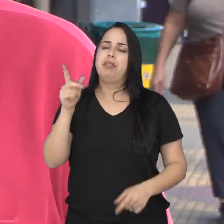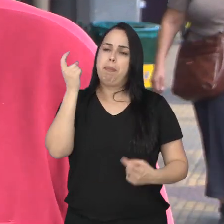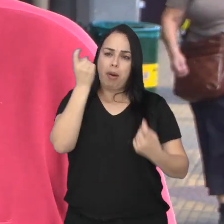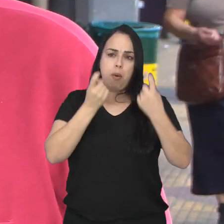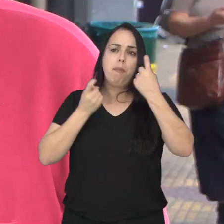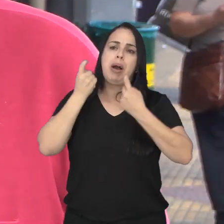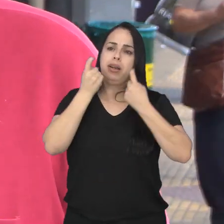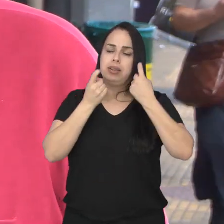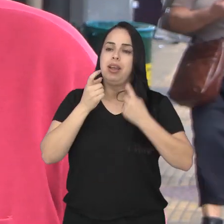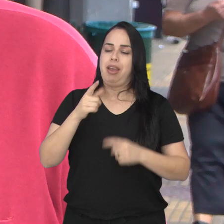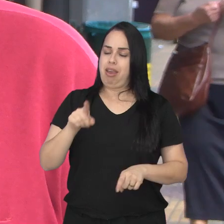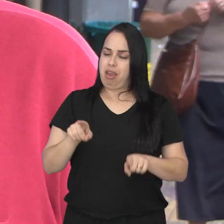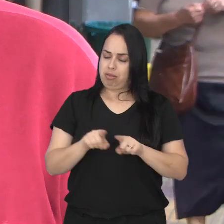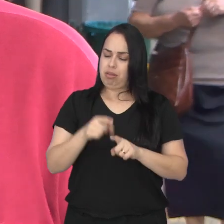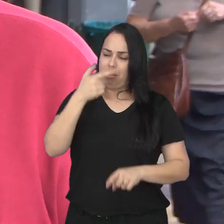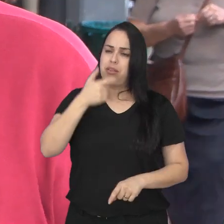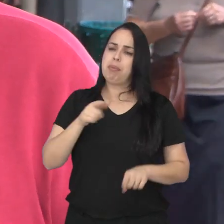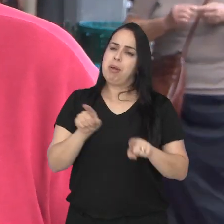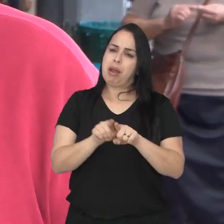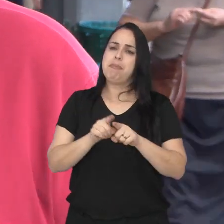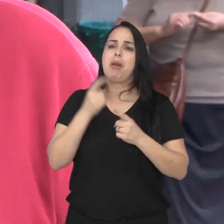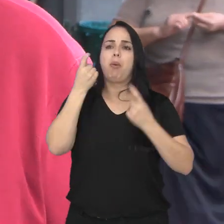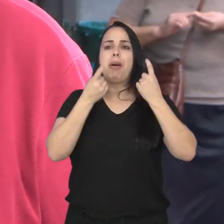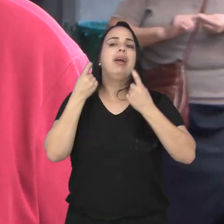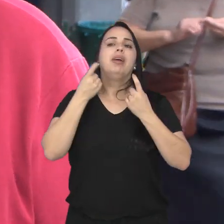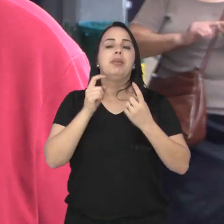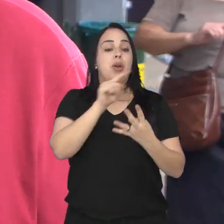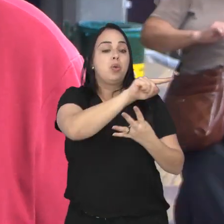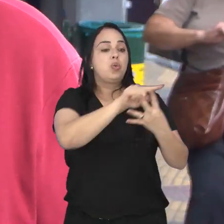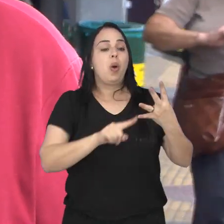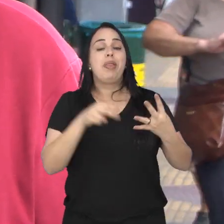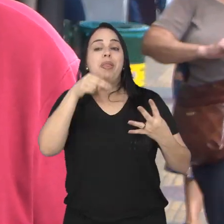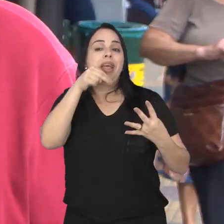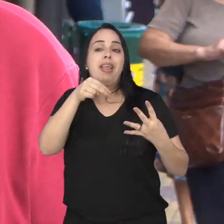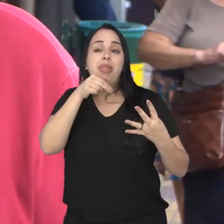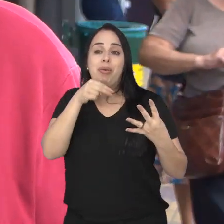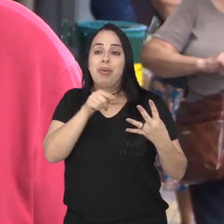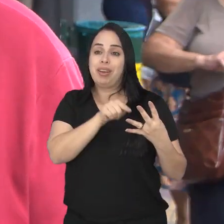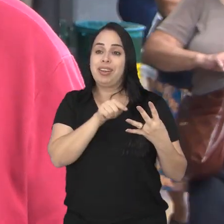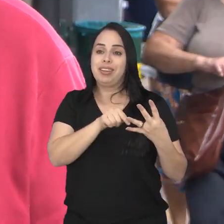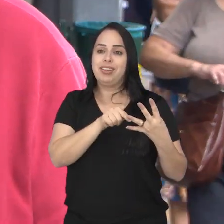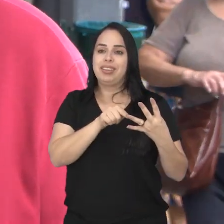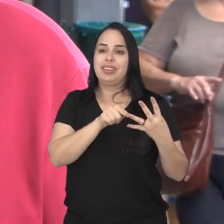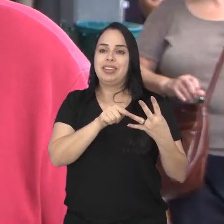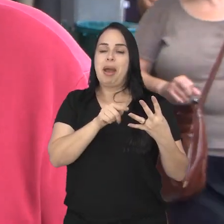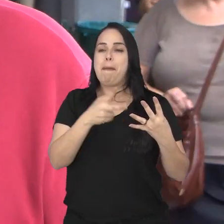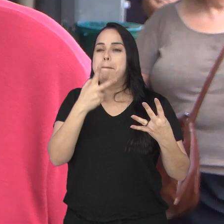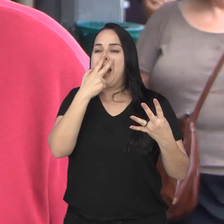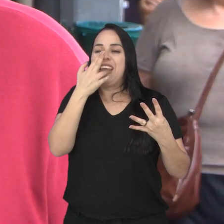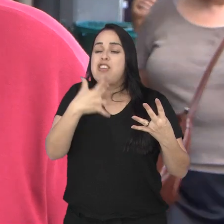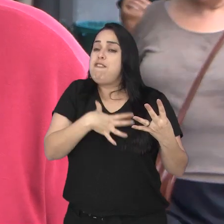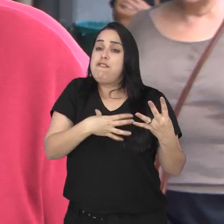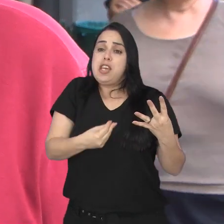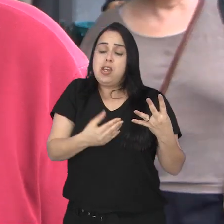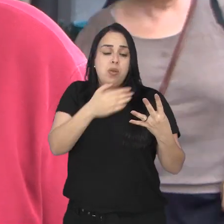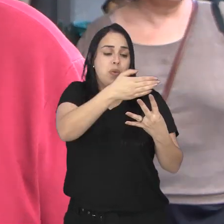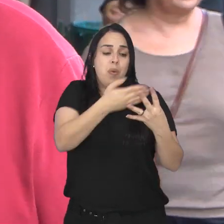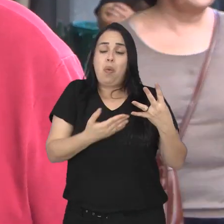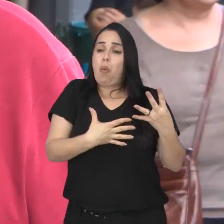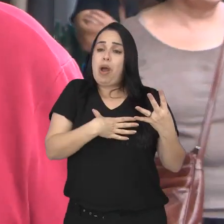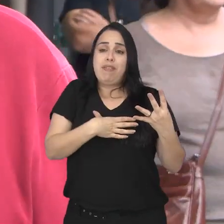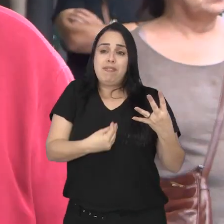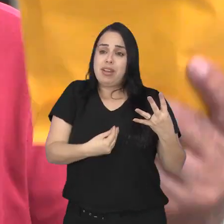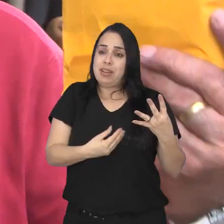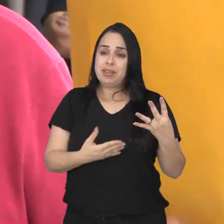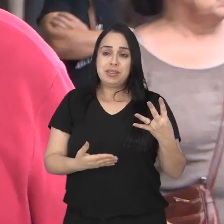todos então eu tenho preocupação sim porque eles são para mim eles são o segundo filho Certo meus